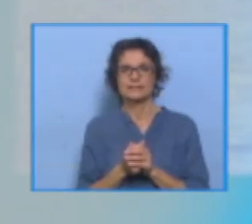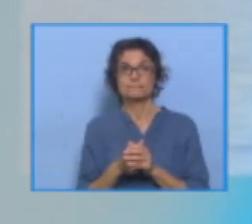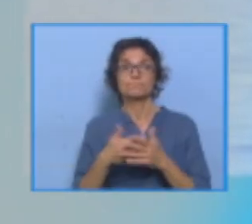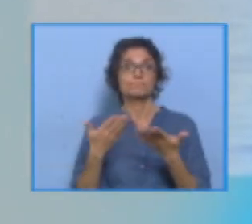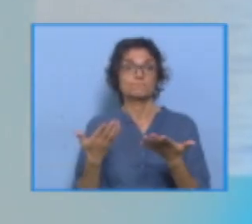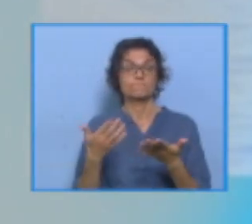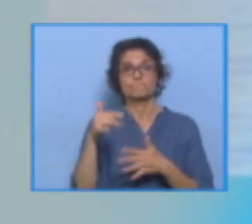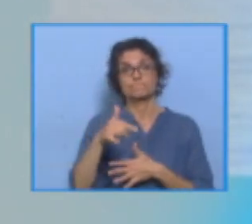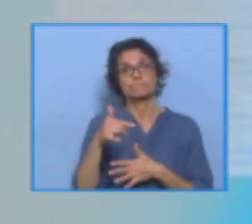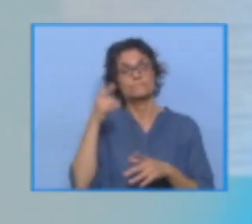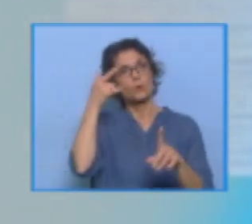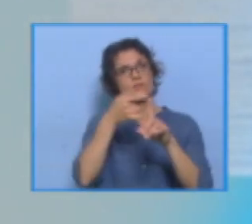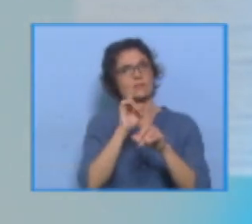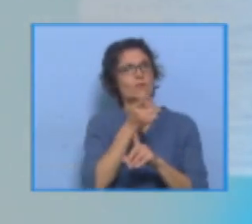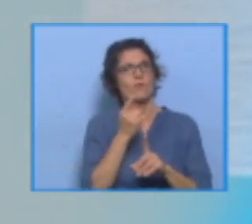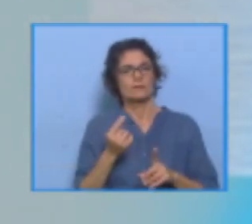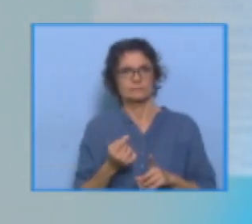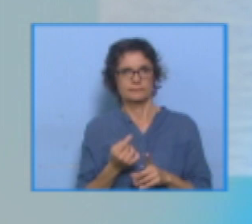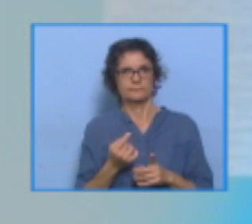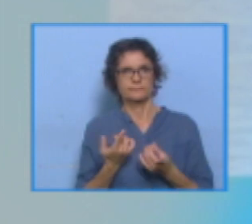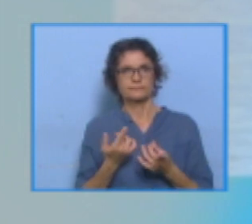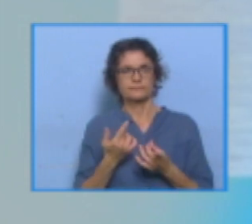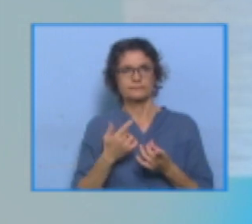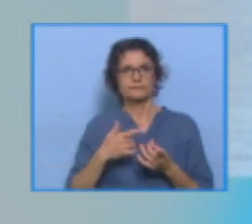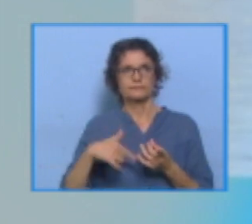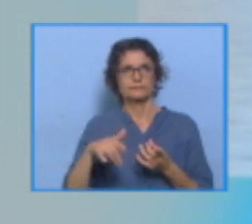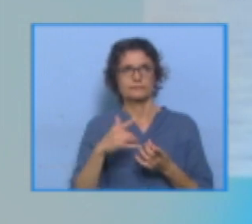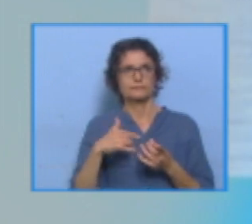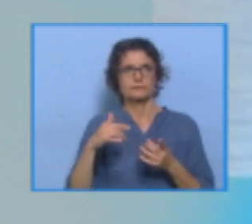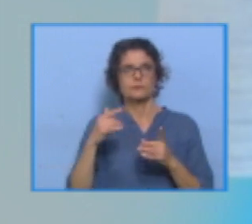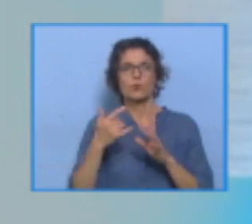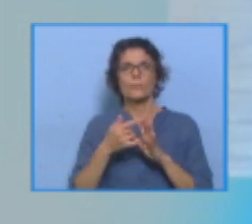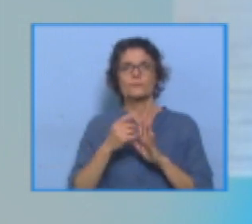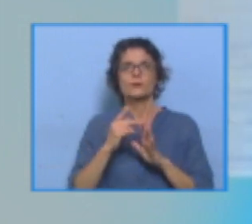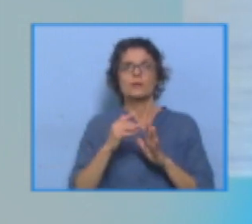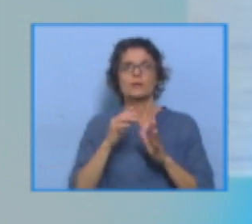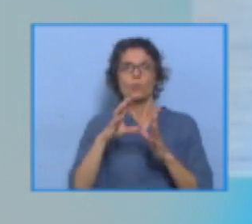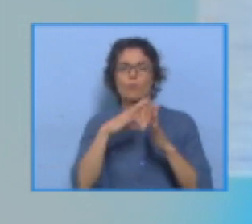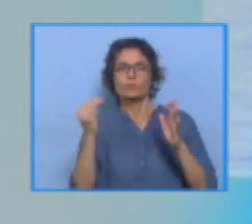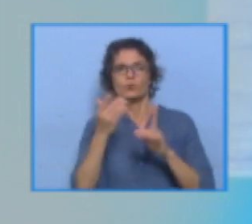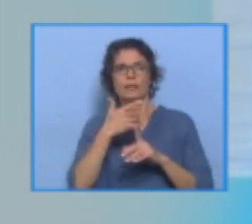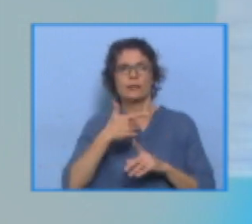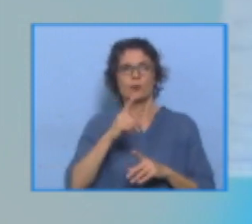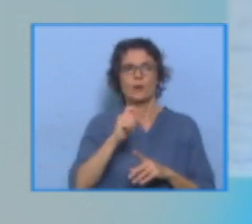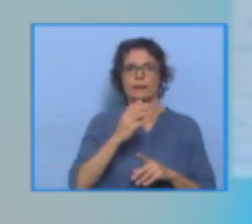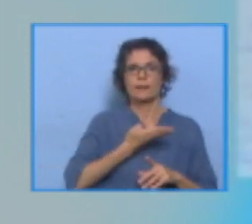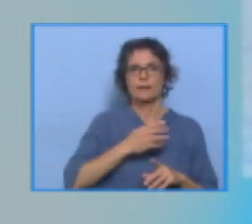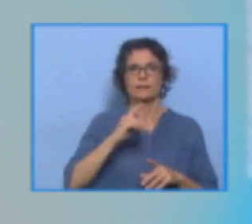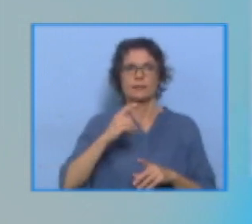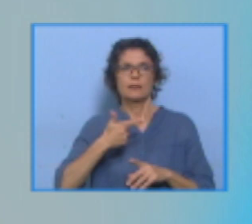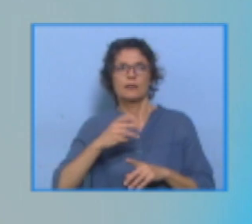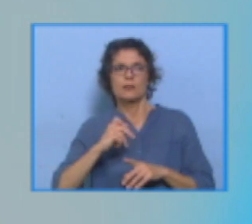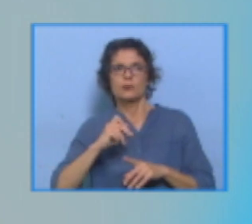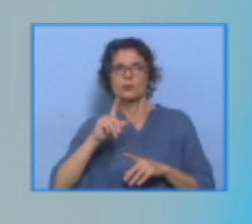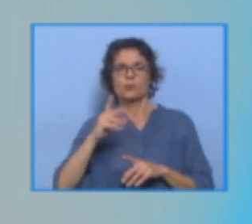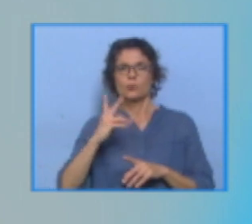Aqui o grande objetivo isto é um bocadinho inspirado nas TED Talks, no formato das TED Talks. Temos neste caso 12 oradores com